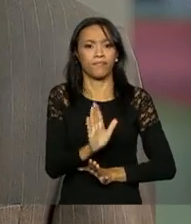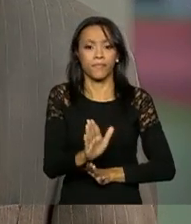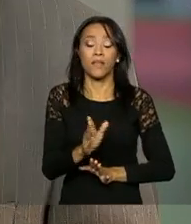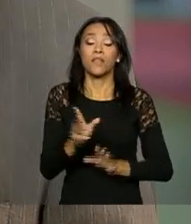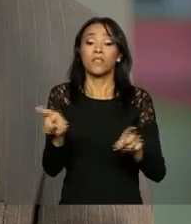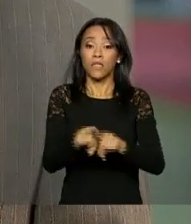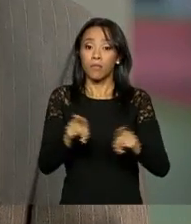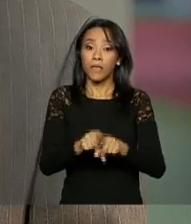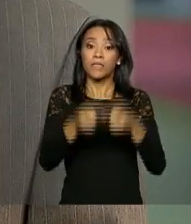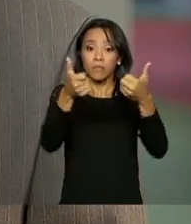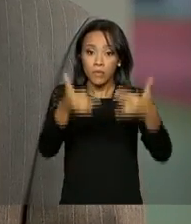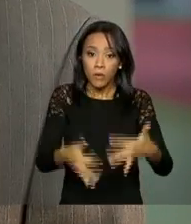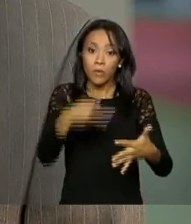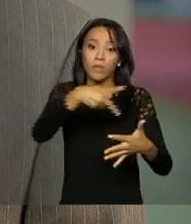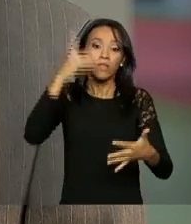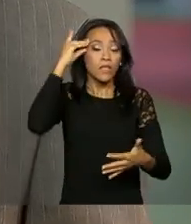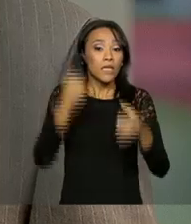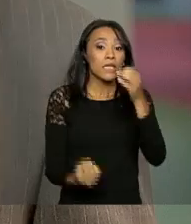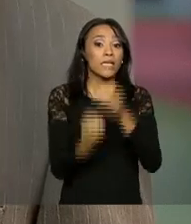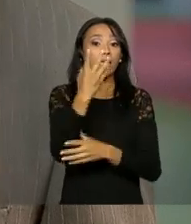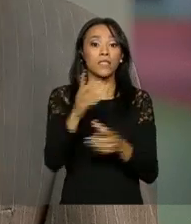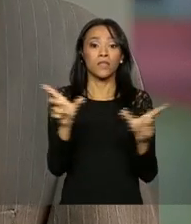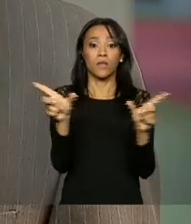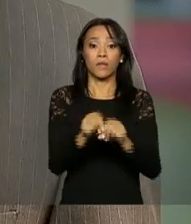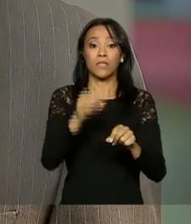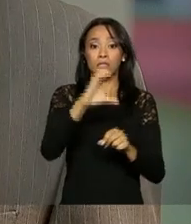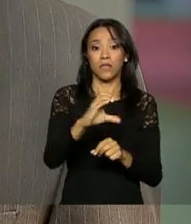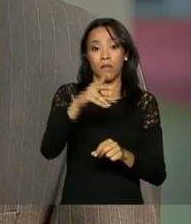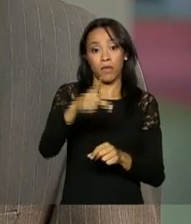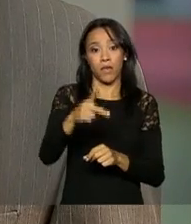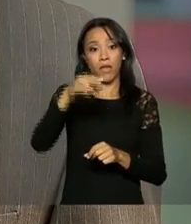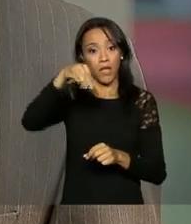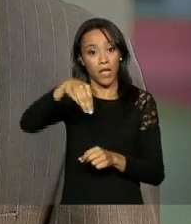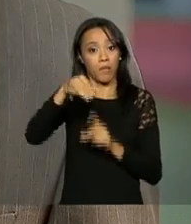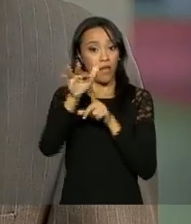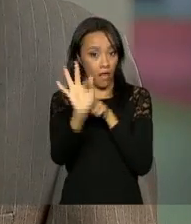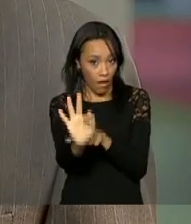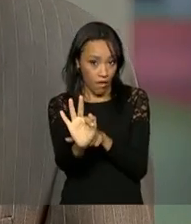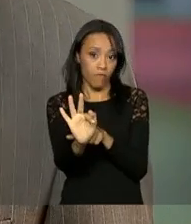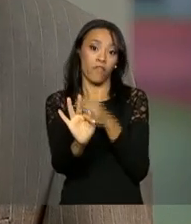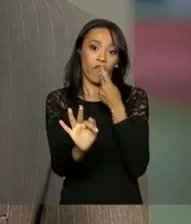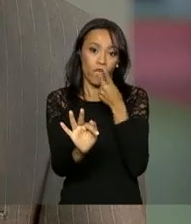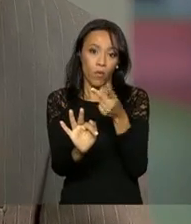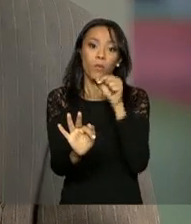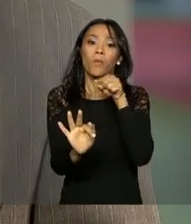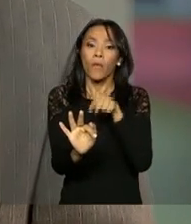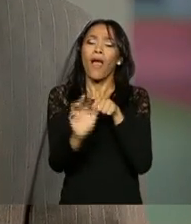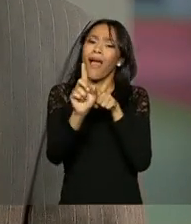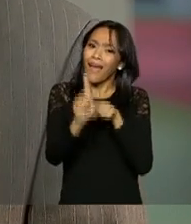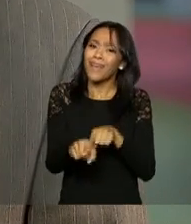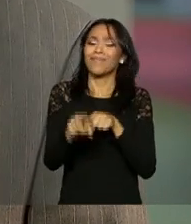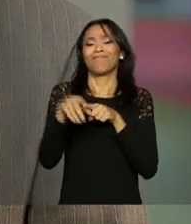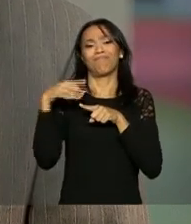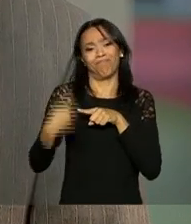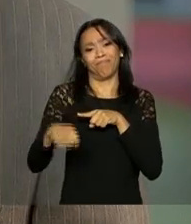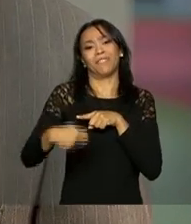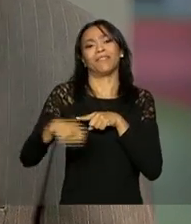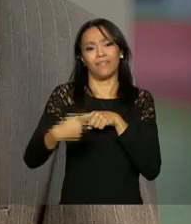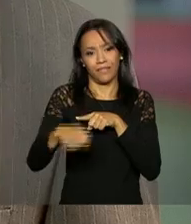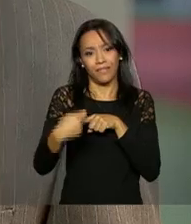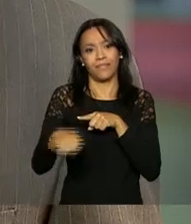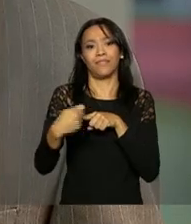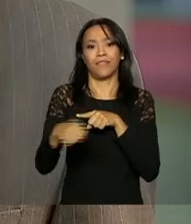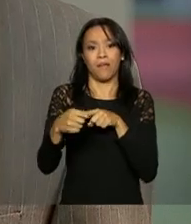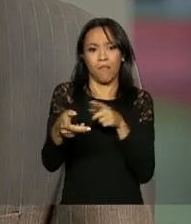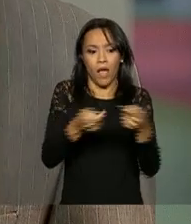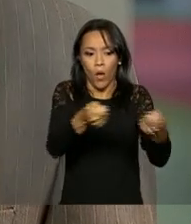explicou que a recriação da CPMF, a Contribuição Provisória sobre Movimentações Financeiras, é necessária para reequilibrar